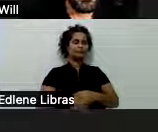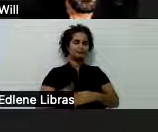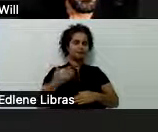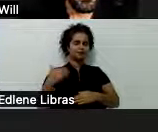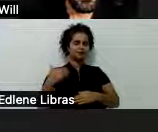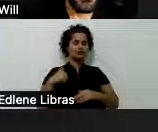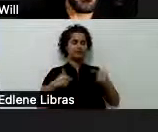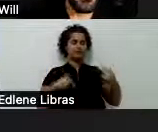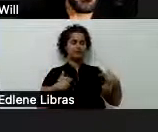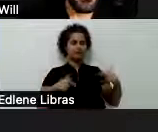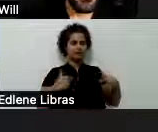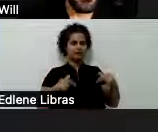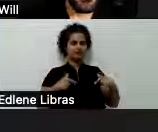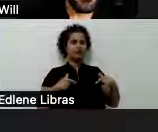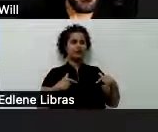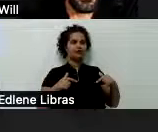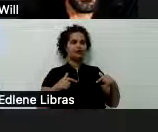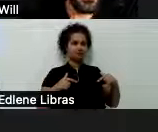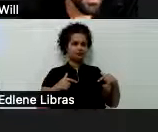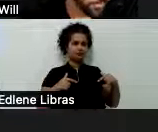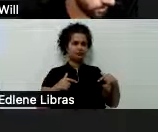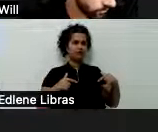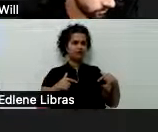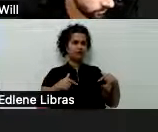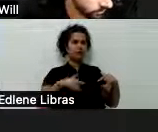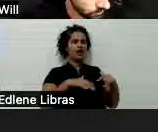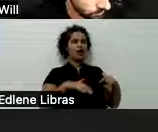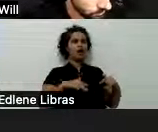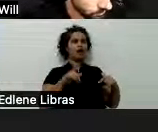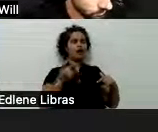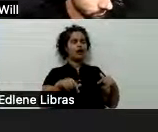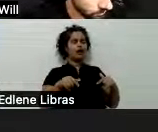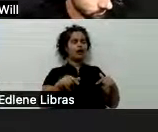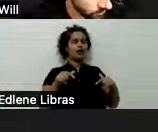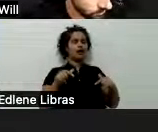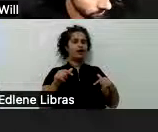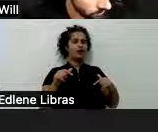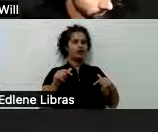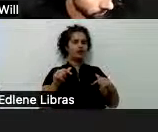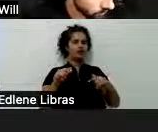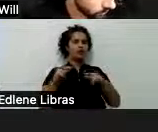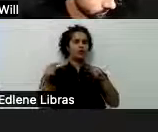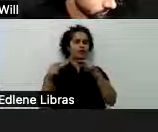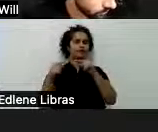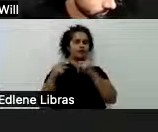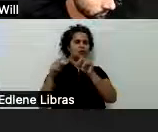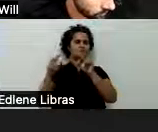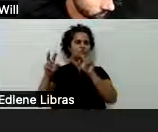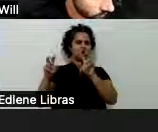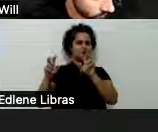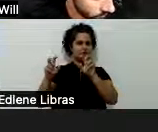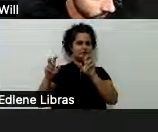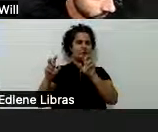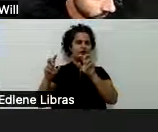com um termo intervenções temporárias, que tem muito em comum com o urbanismo tático, apesar de que